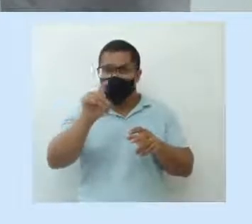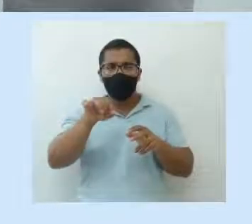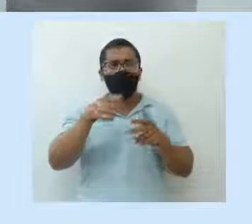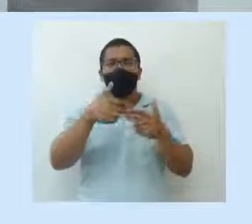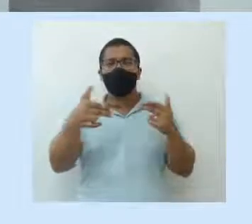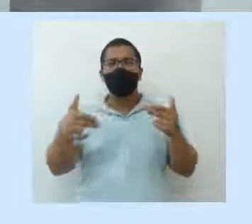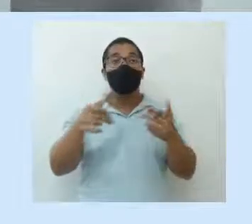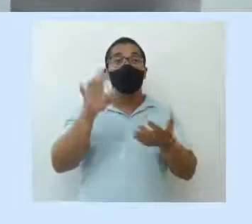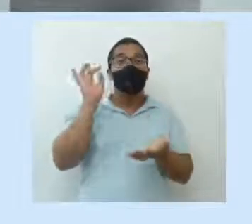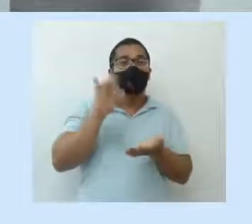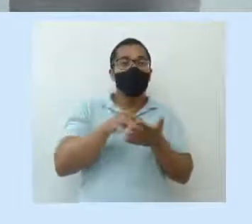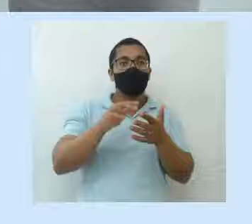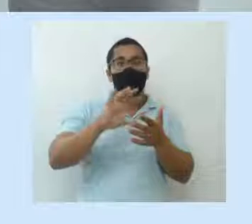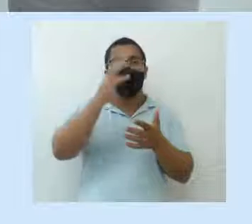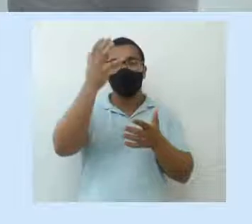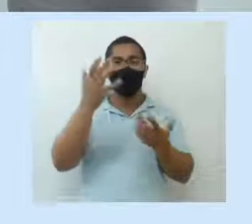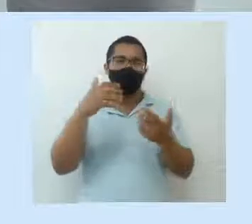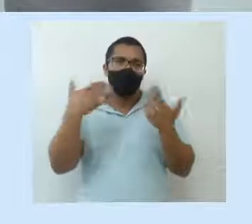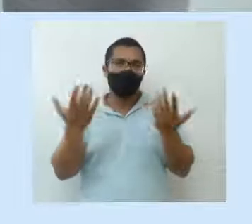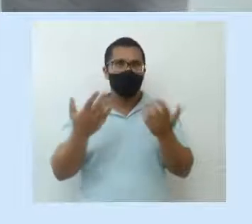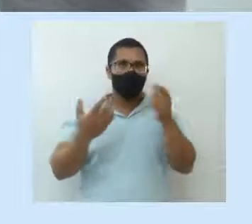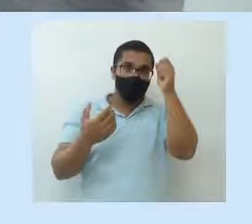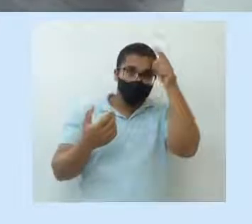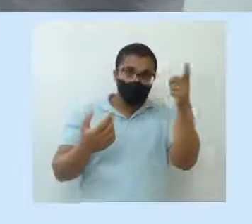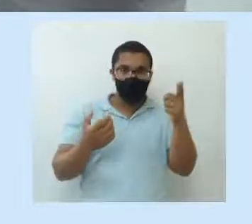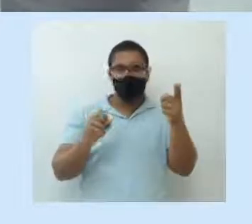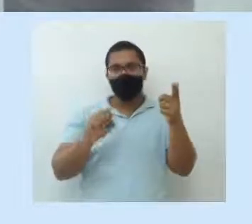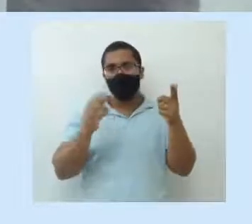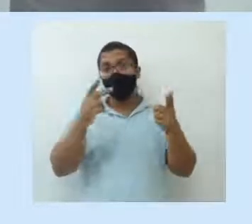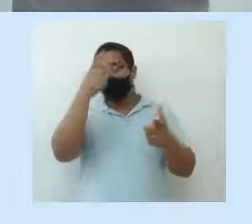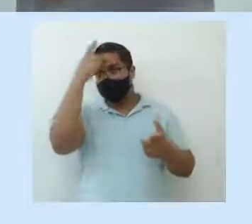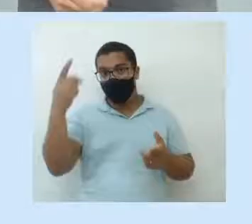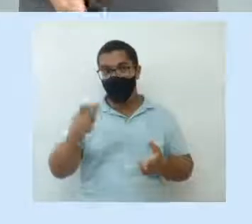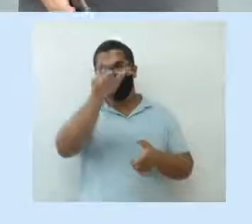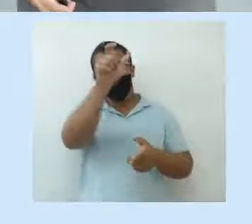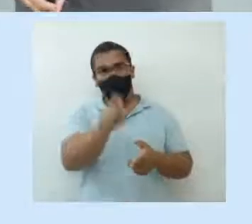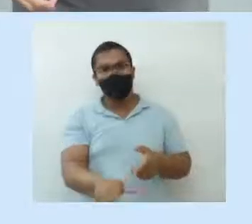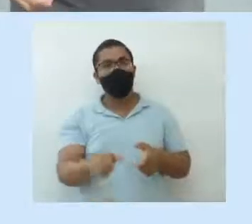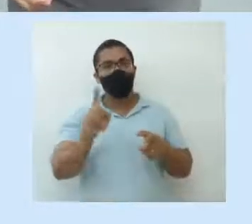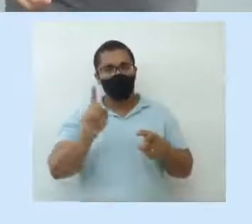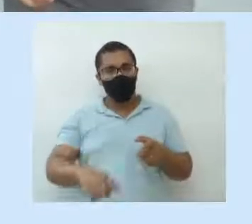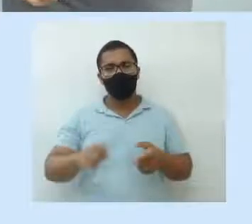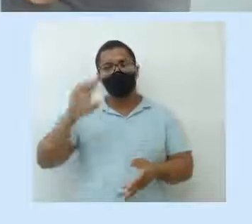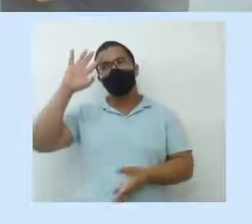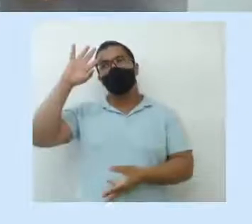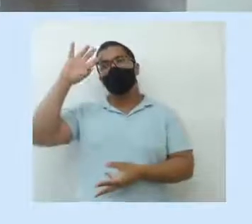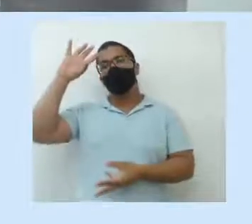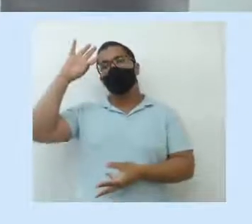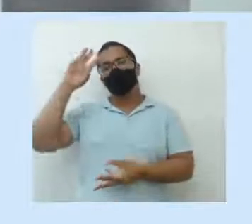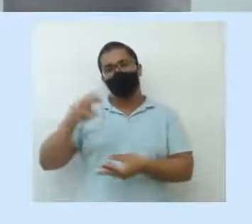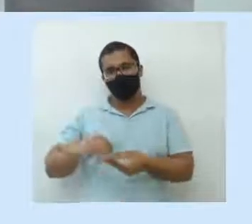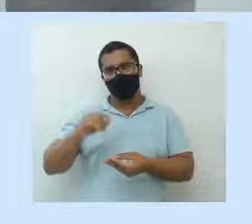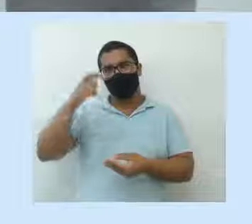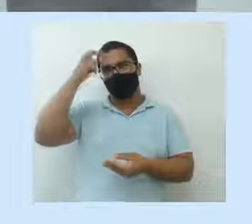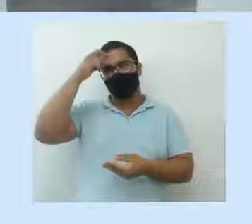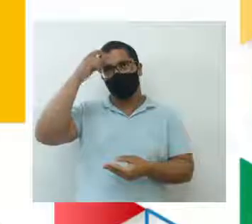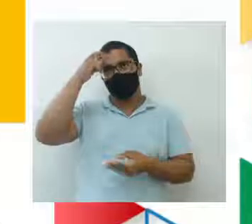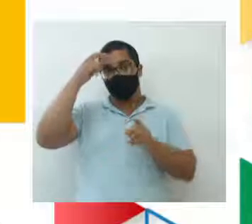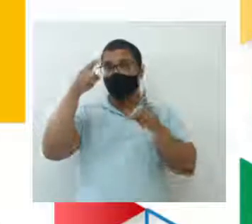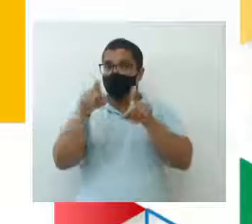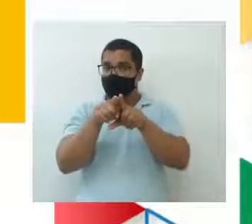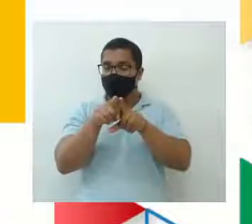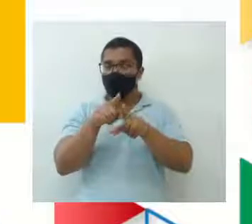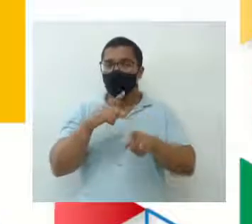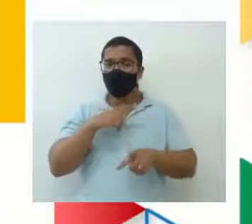fato, ideia ou pessoa. São chamados fenômenos da consciência. E aqui nós temos